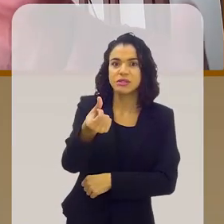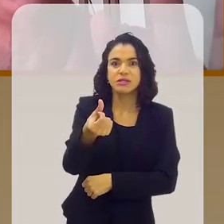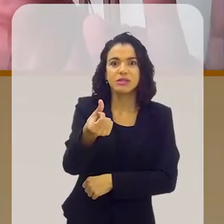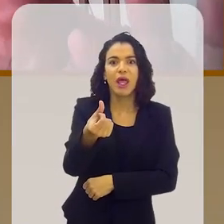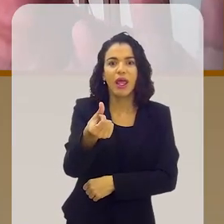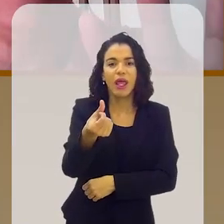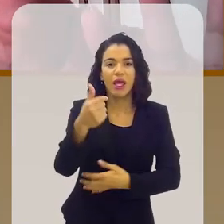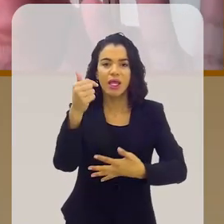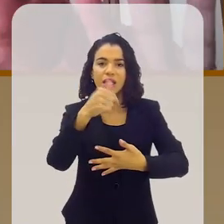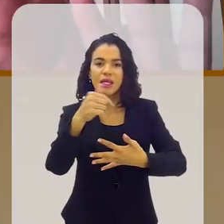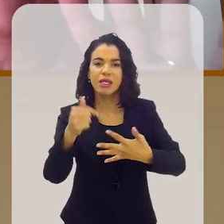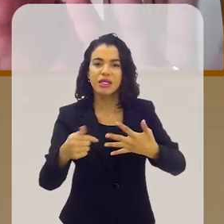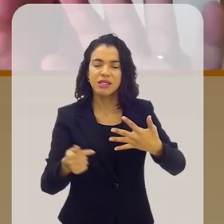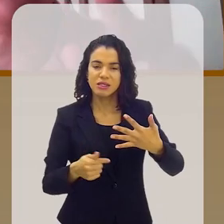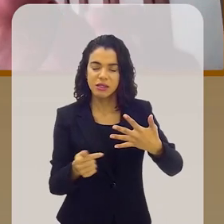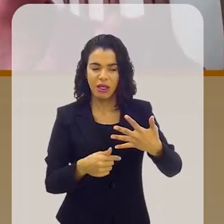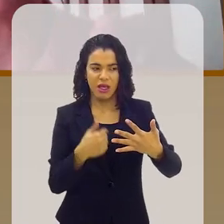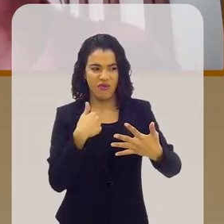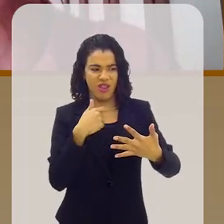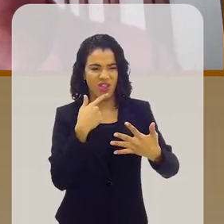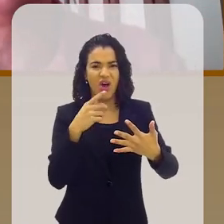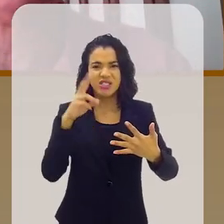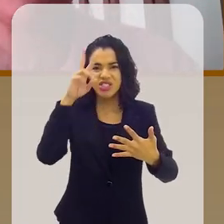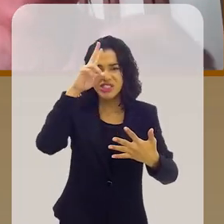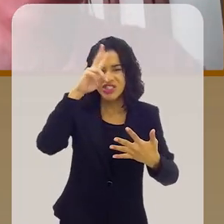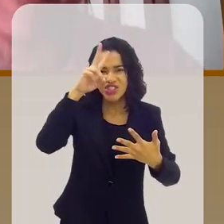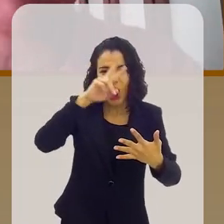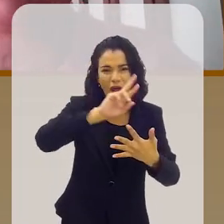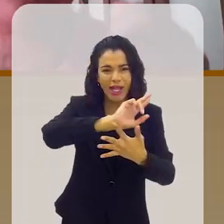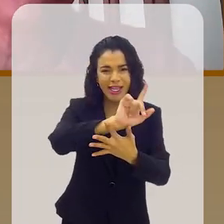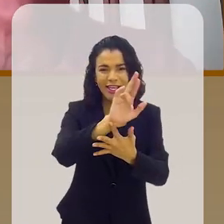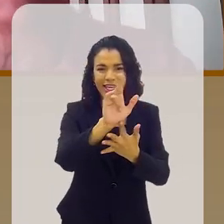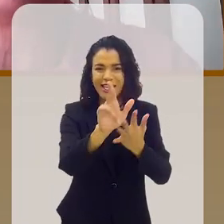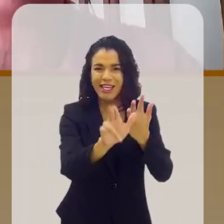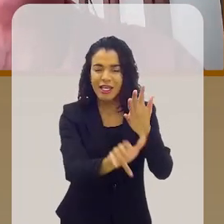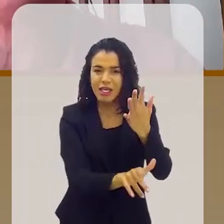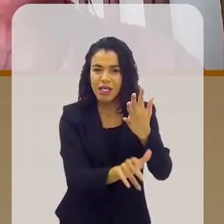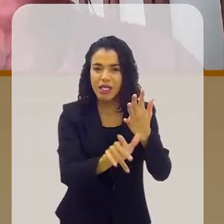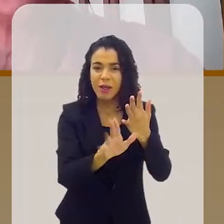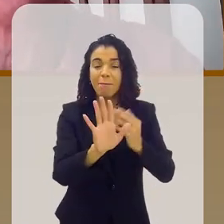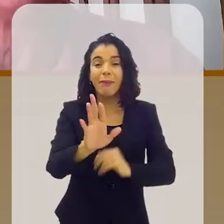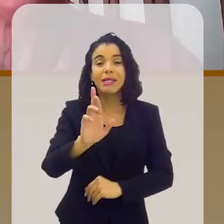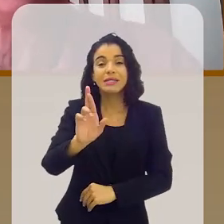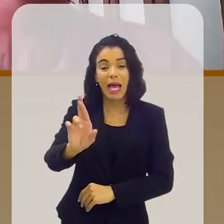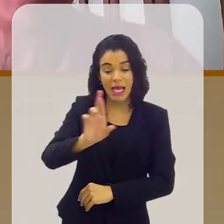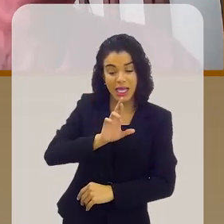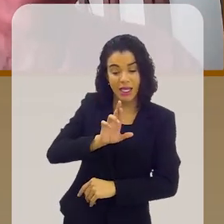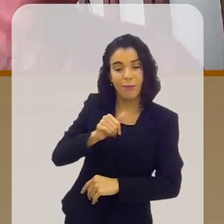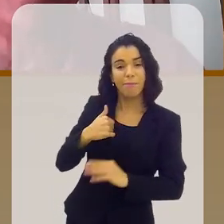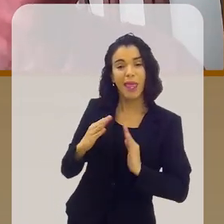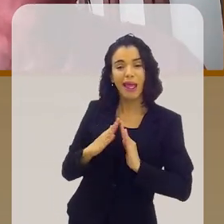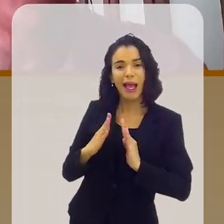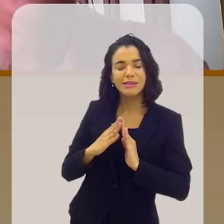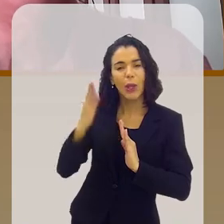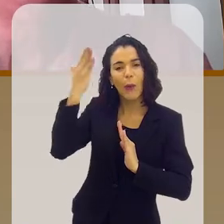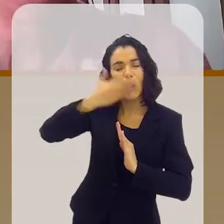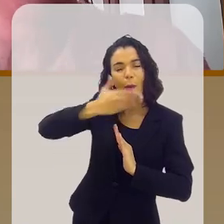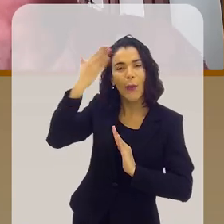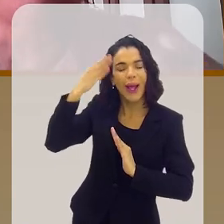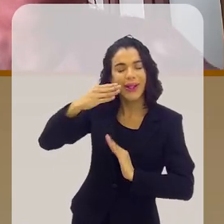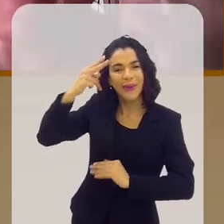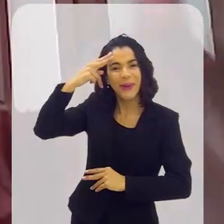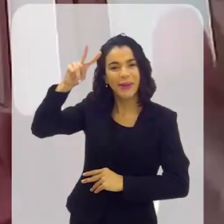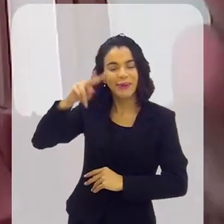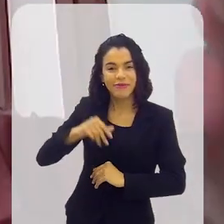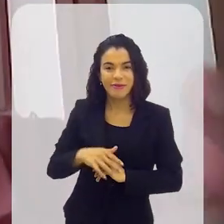Eu tinha seis decisões com essa história do banjo, eu não acreditava, eu não conseguia, até que a resposta estava na minha casa. E